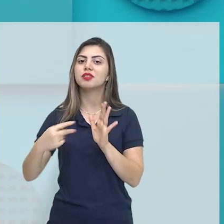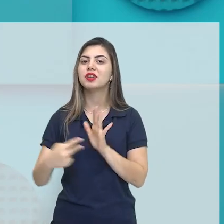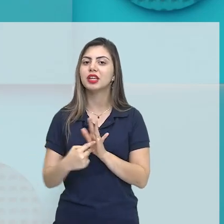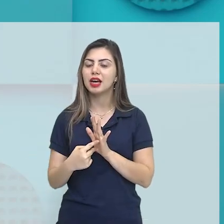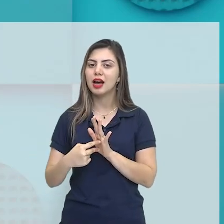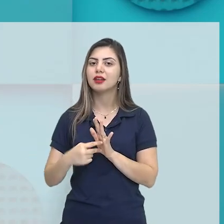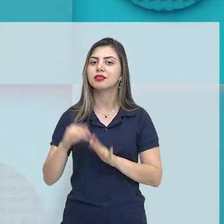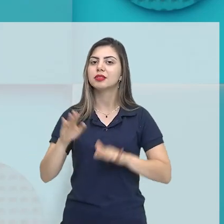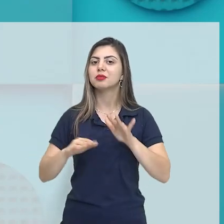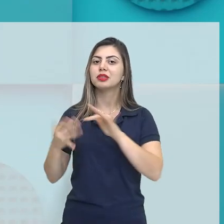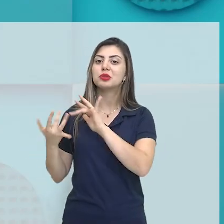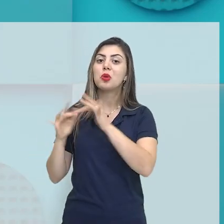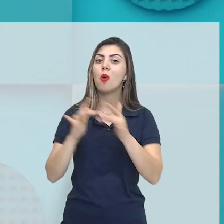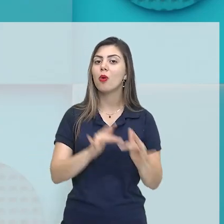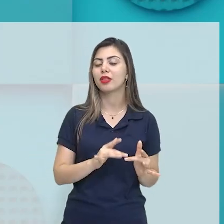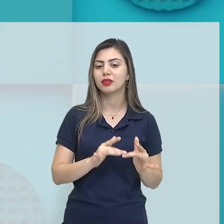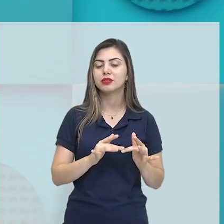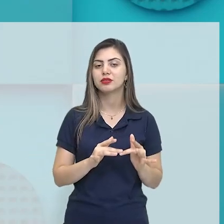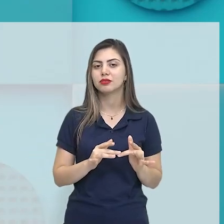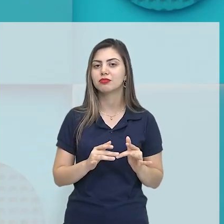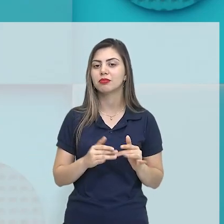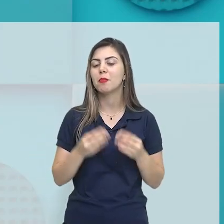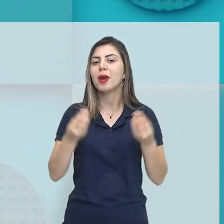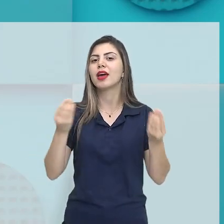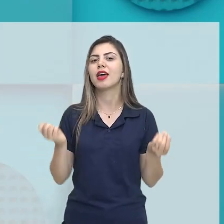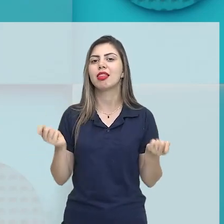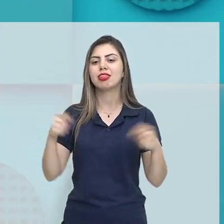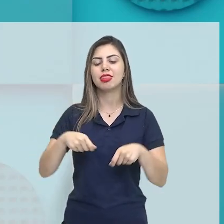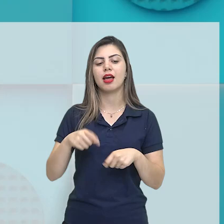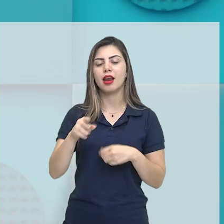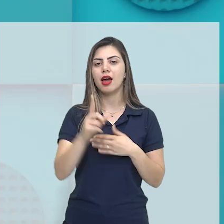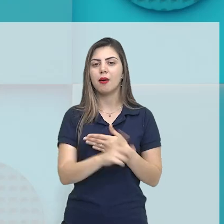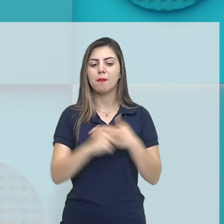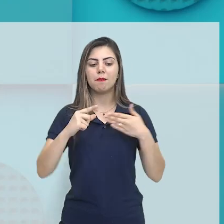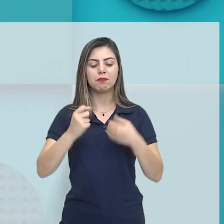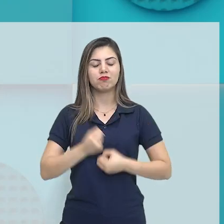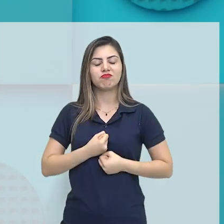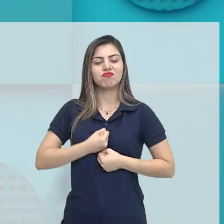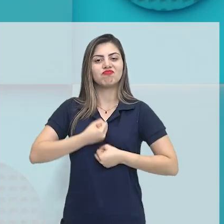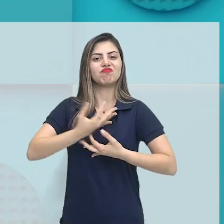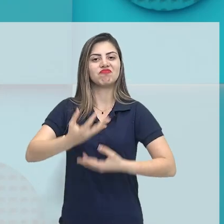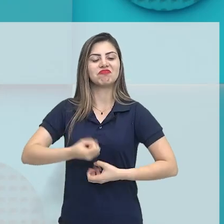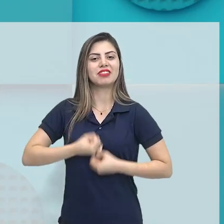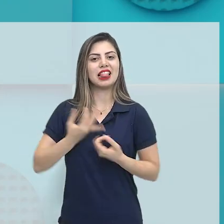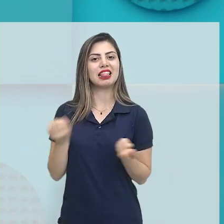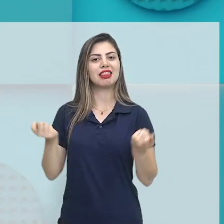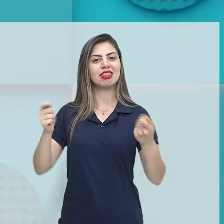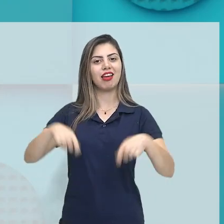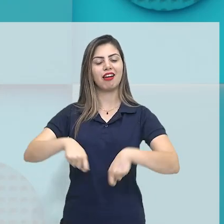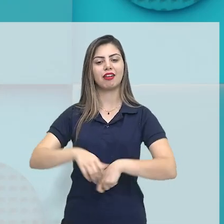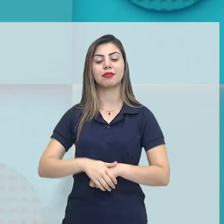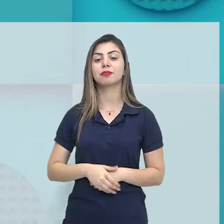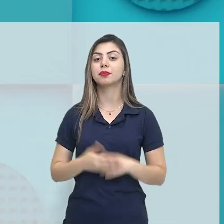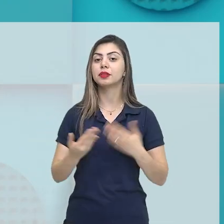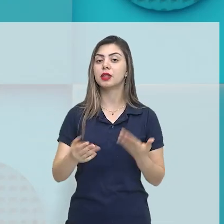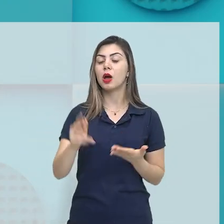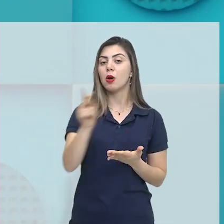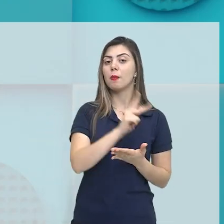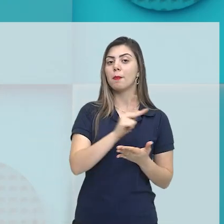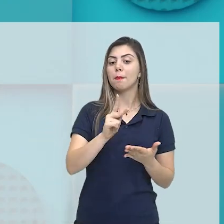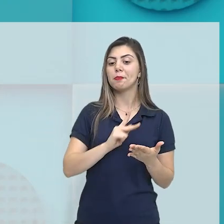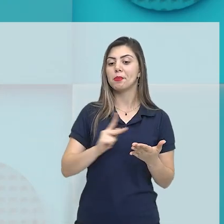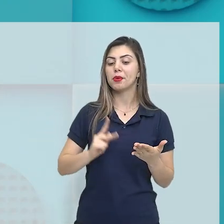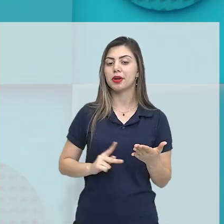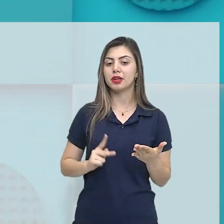para expressar o sentimento do eu lírico, certo? Então, poema